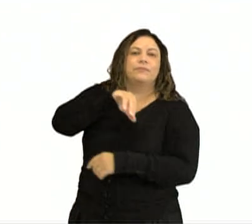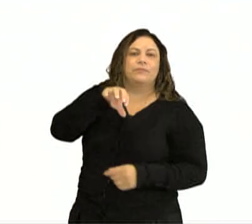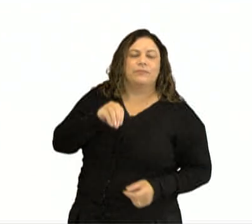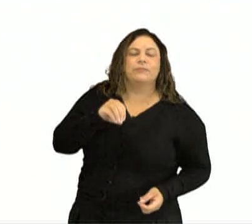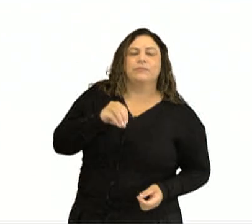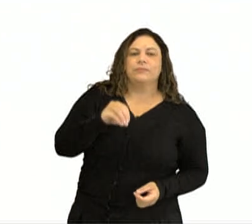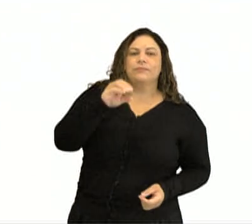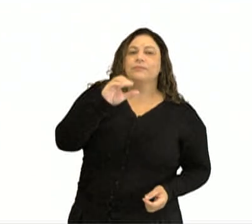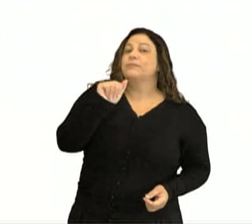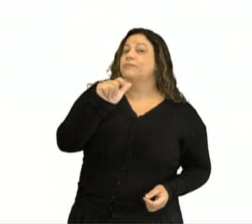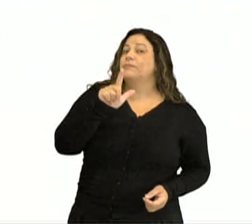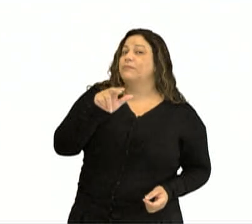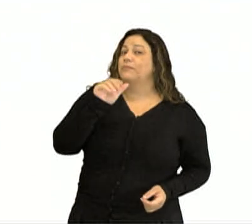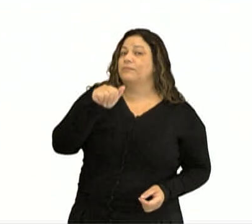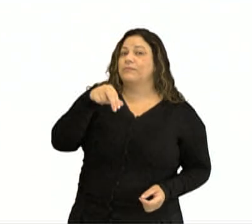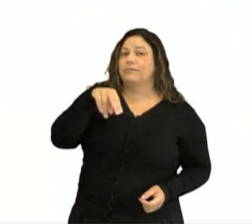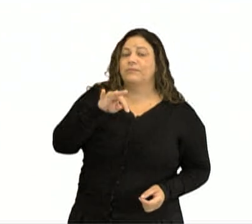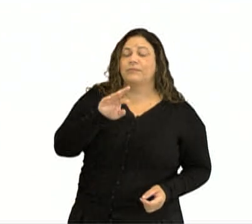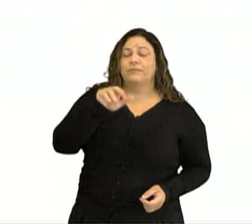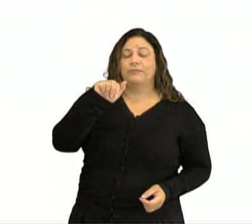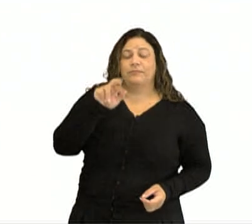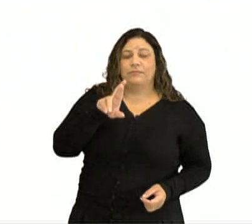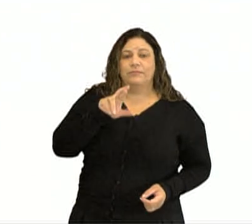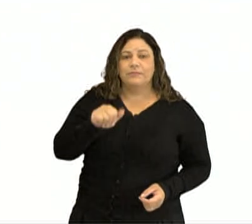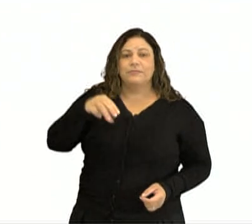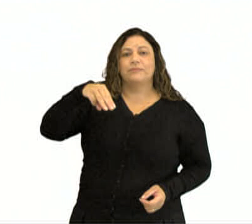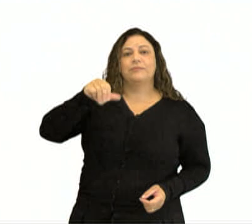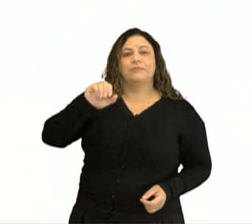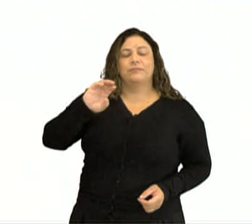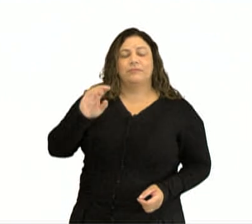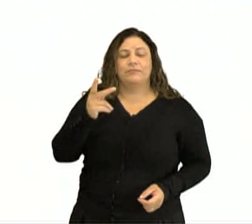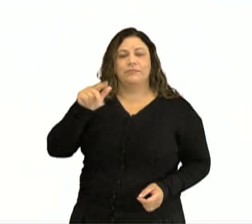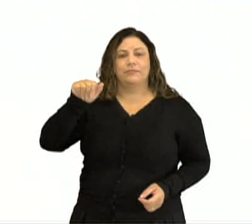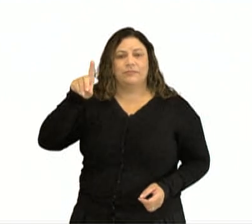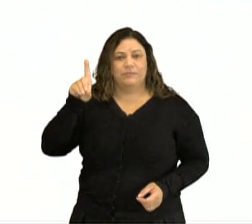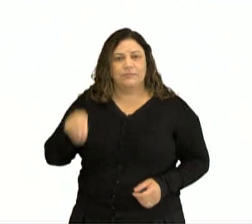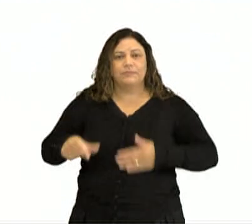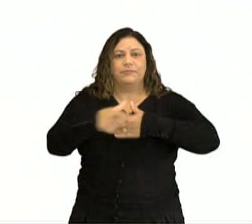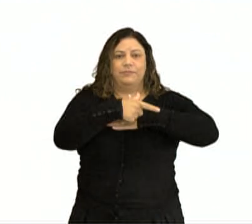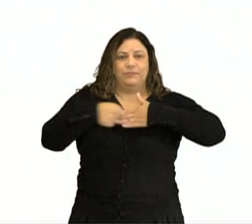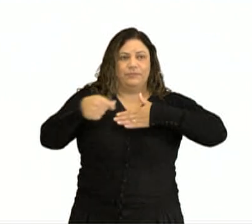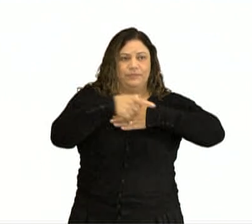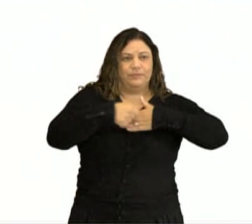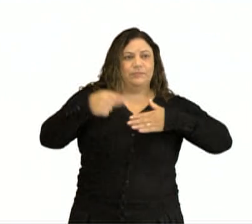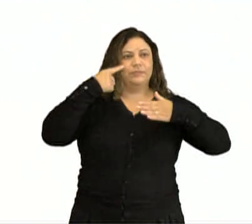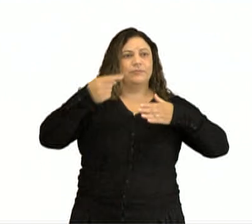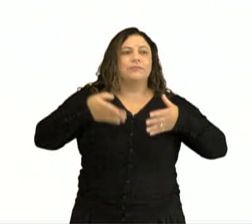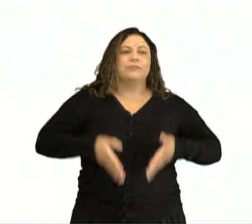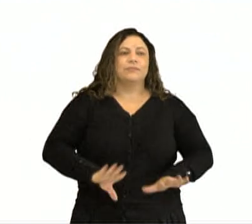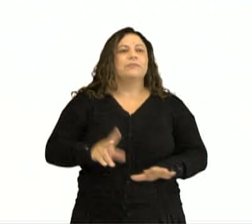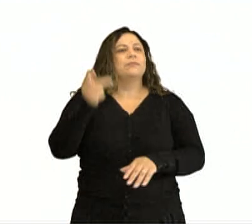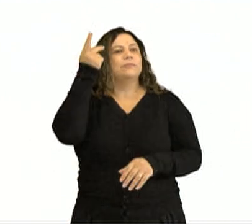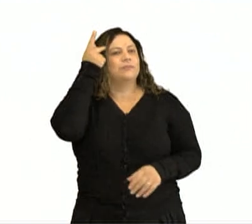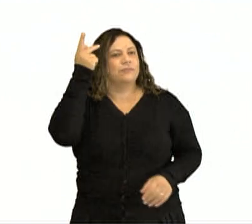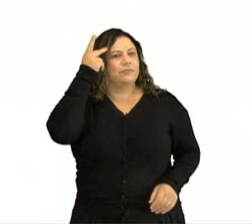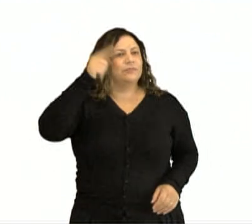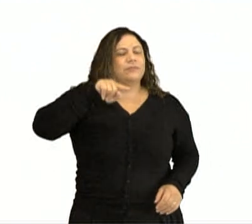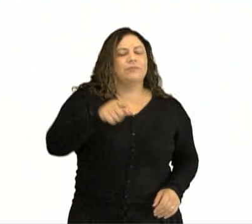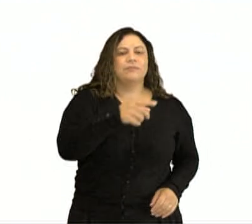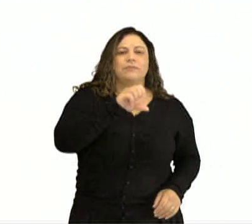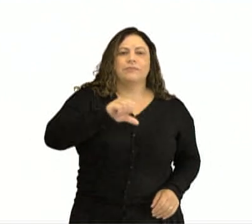São Paulo em 1901, tá? Faleceu em 1932. O